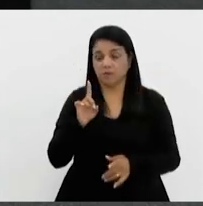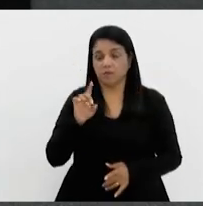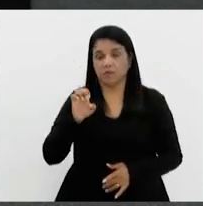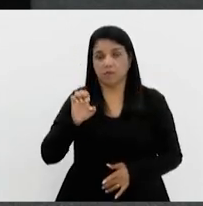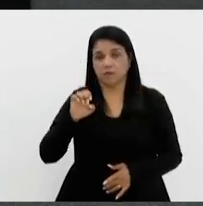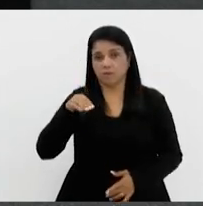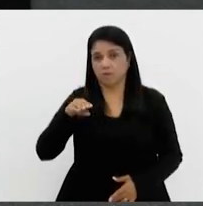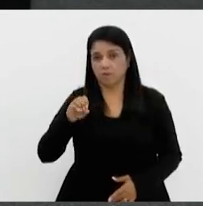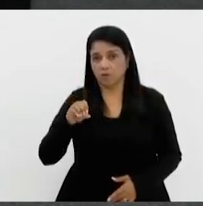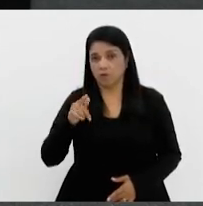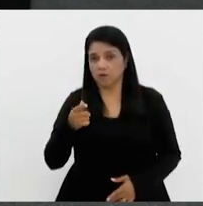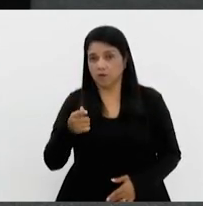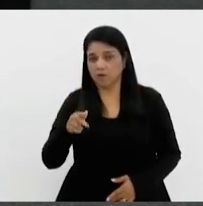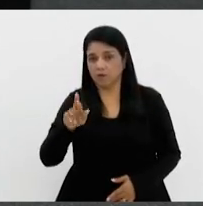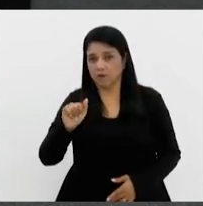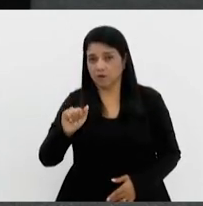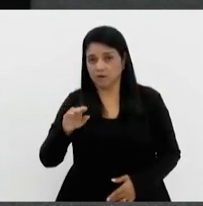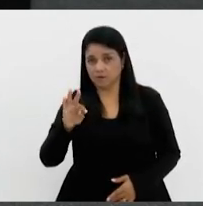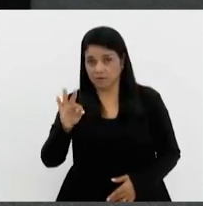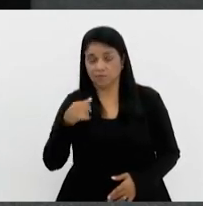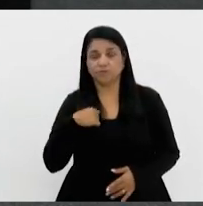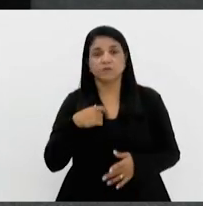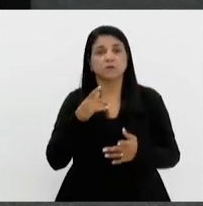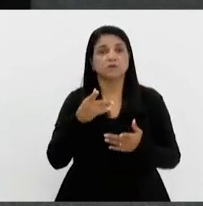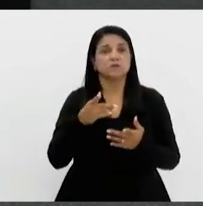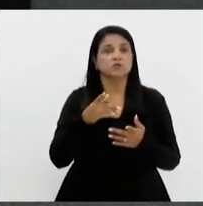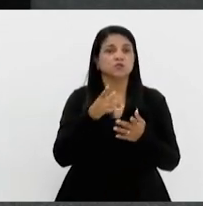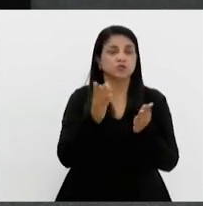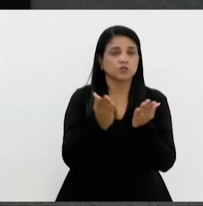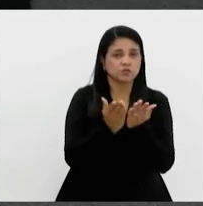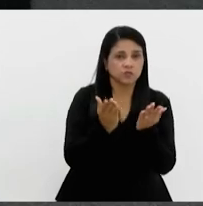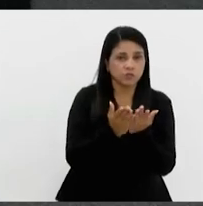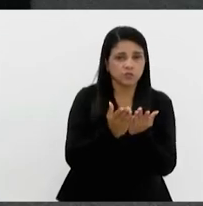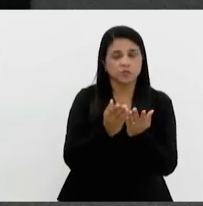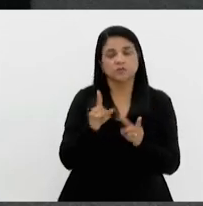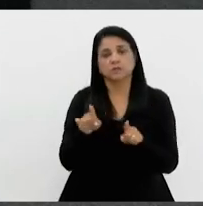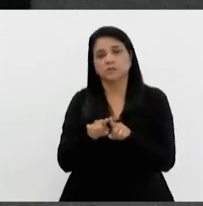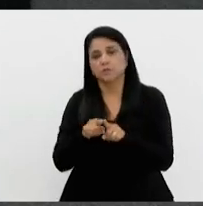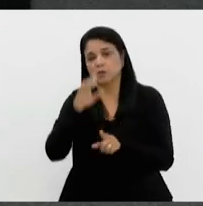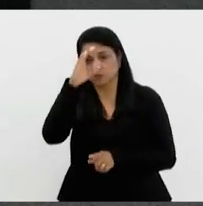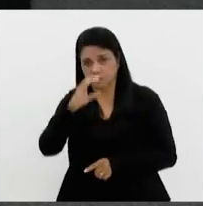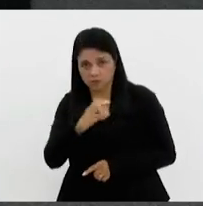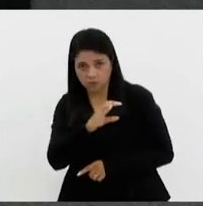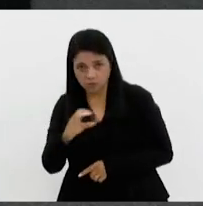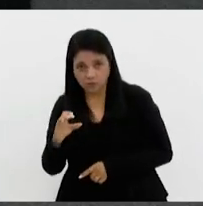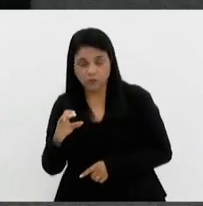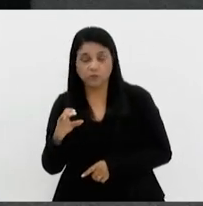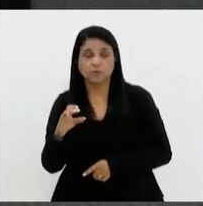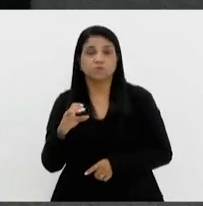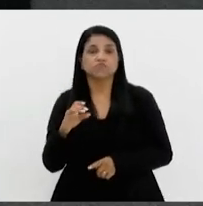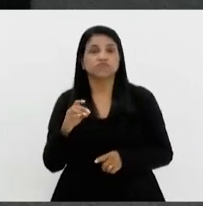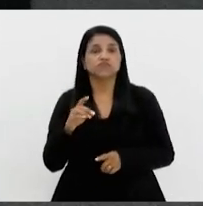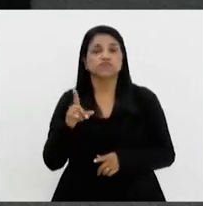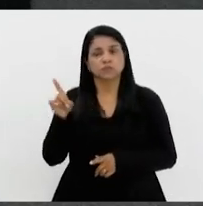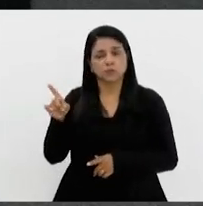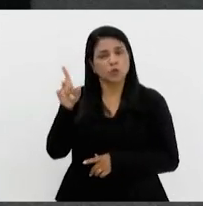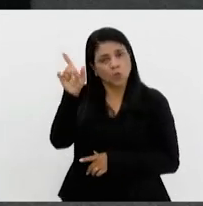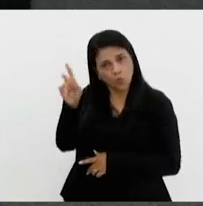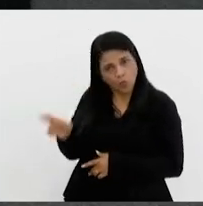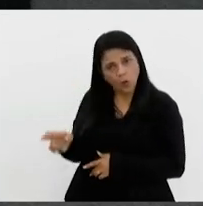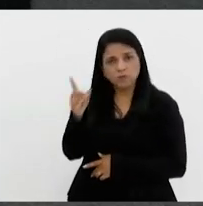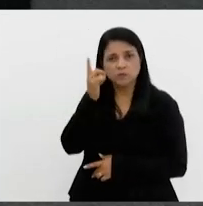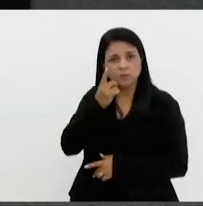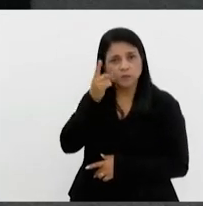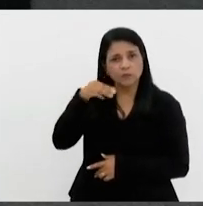os cristãos, os católicos, como o deputado Márcio Galberto, tem direito a tomar